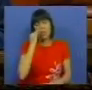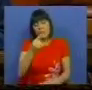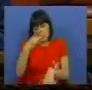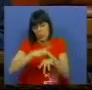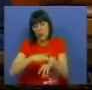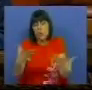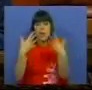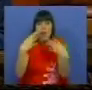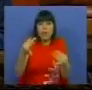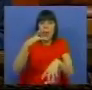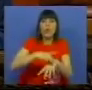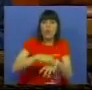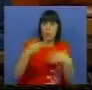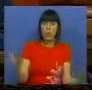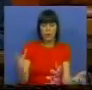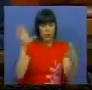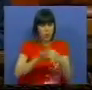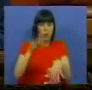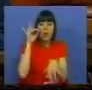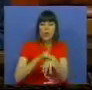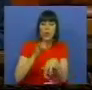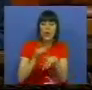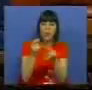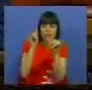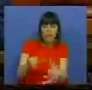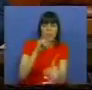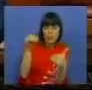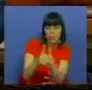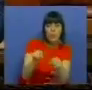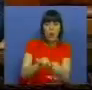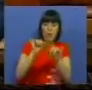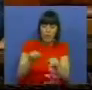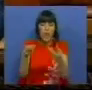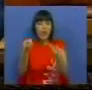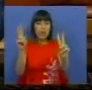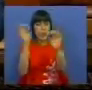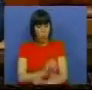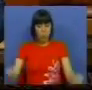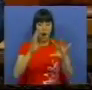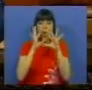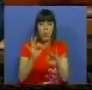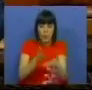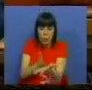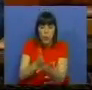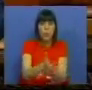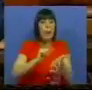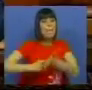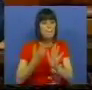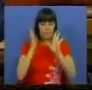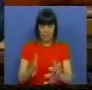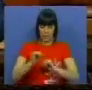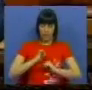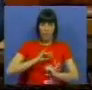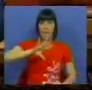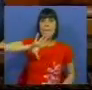doentes, naturalmente dos doentes, sobretudo dos doentes terminais, a ter ao seu dispor cuidados continuados e a necessidade do